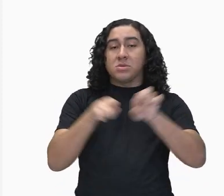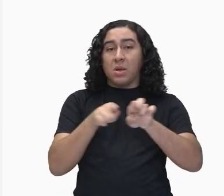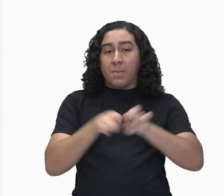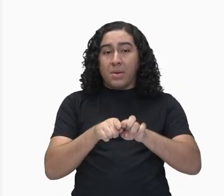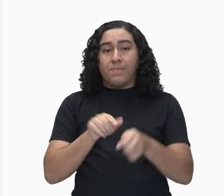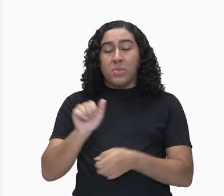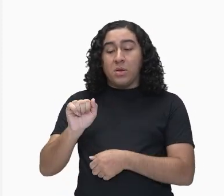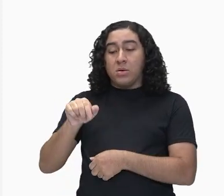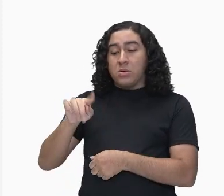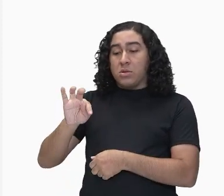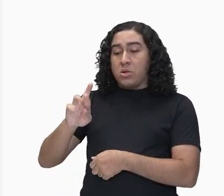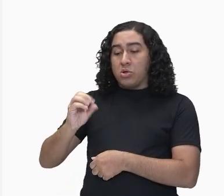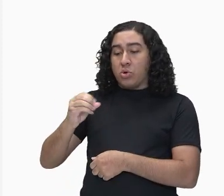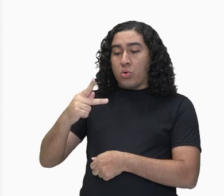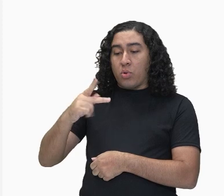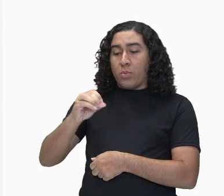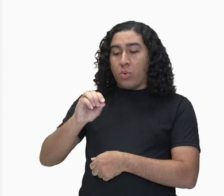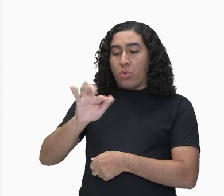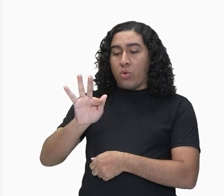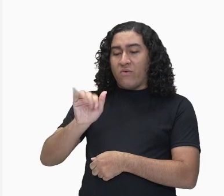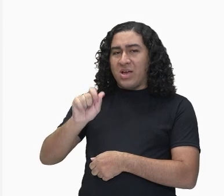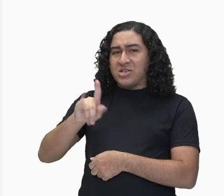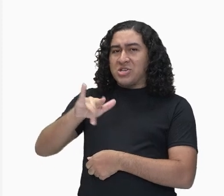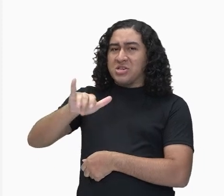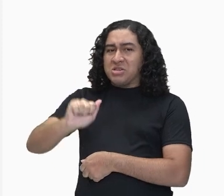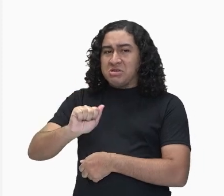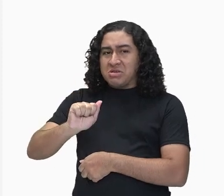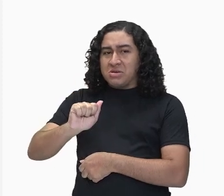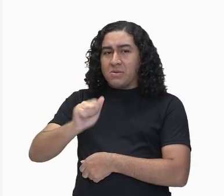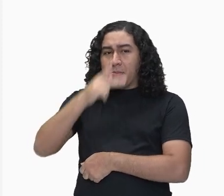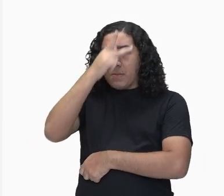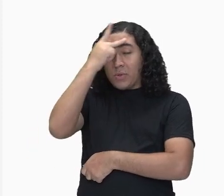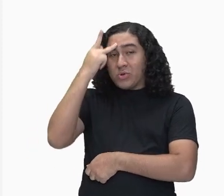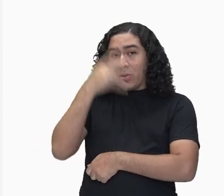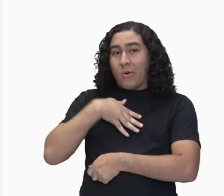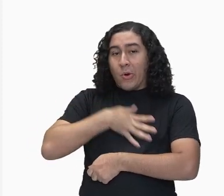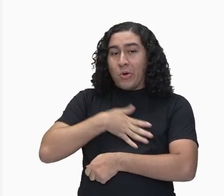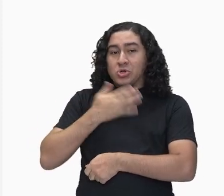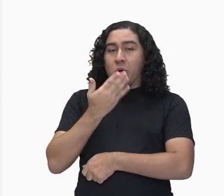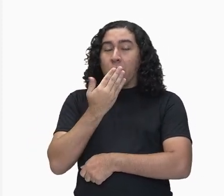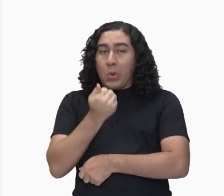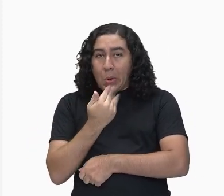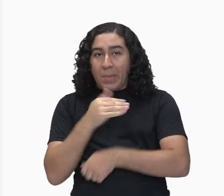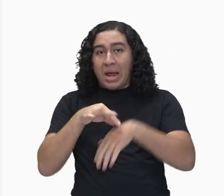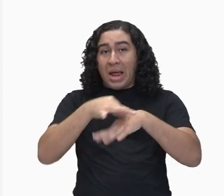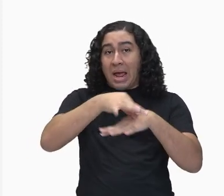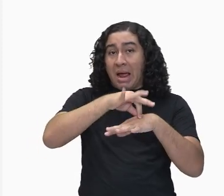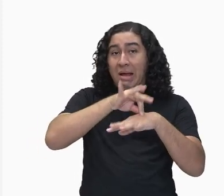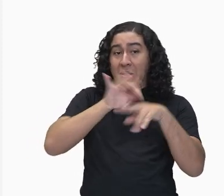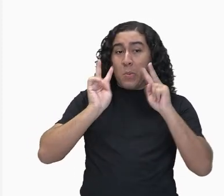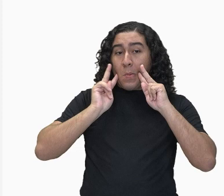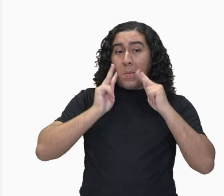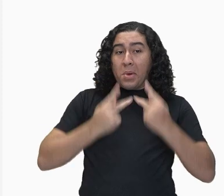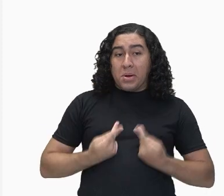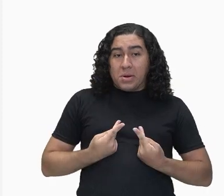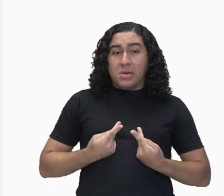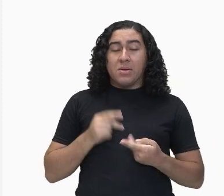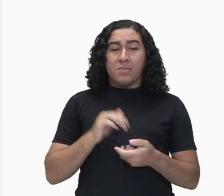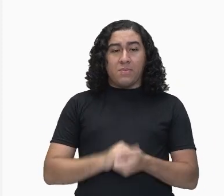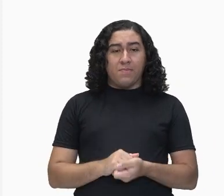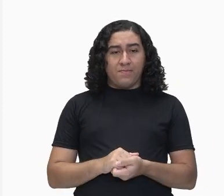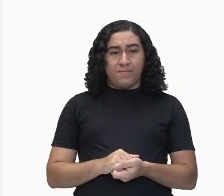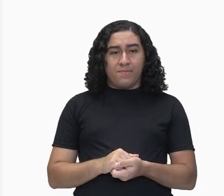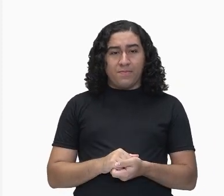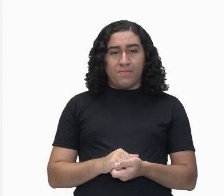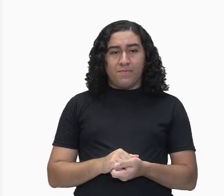antropofagia, né? Quem gosta de comer carne humana. Então, gente, para você ver como é forte essa história.